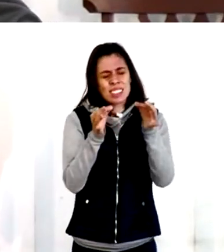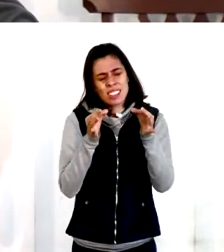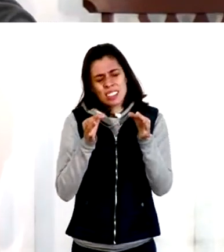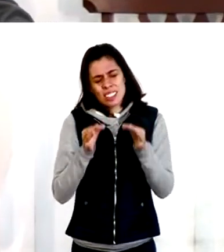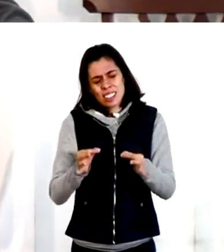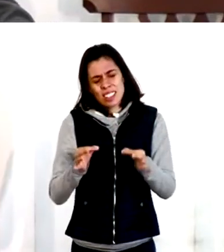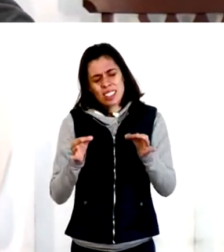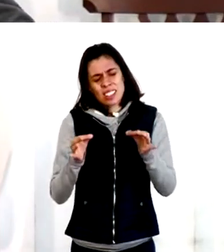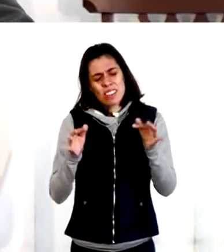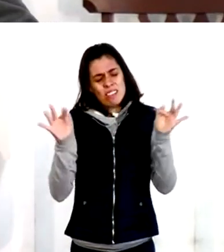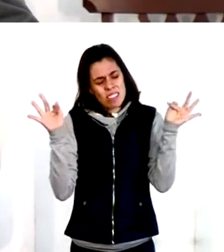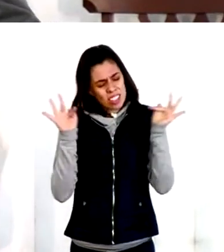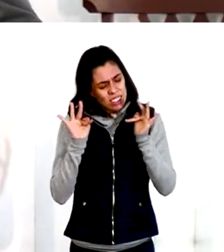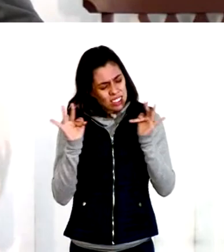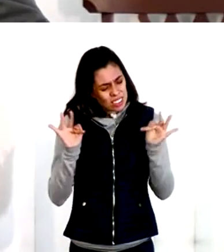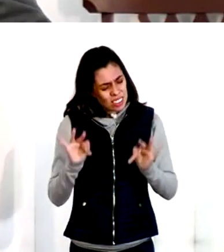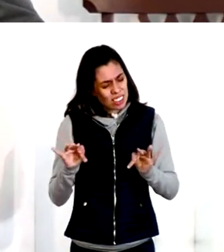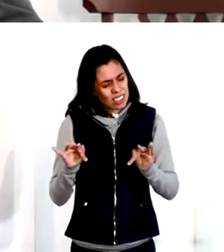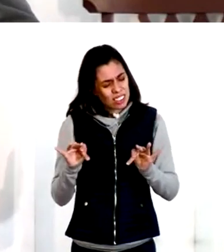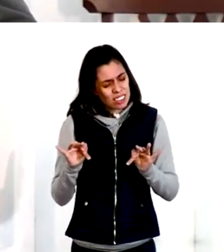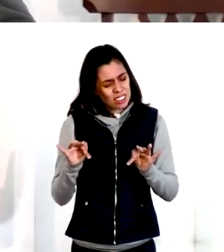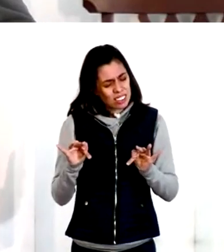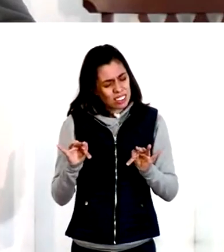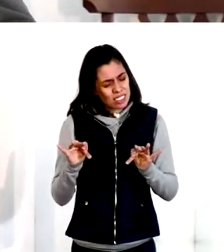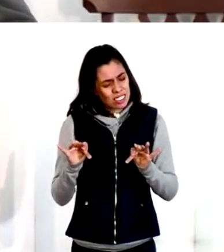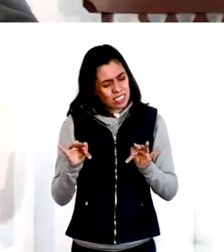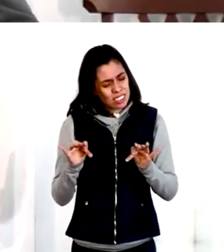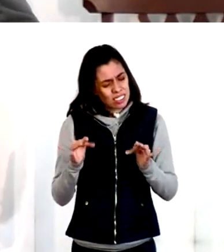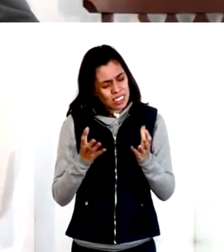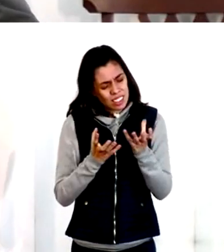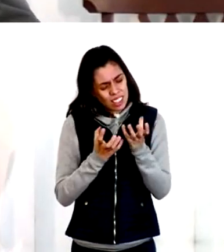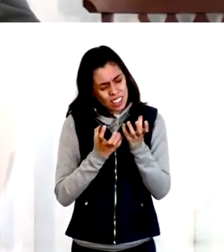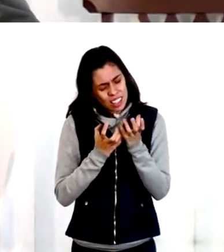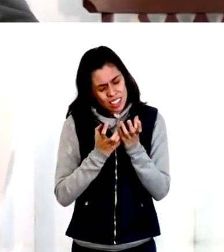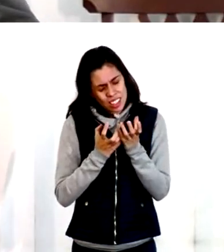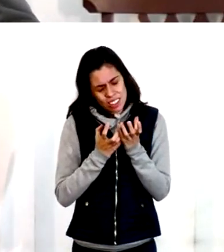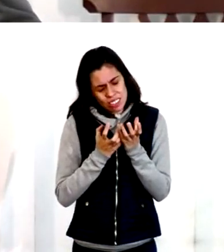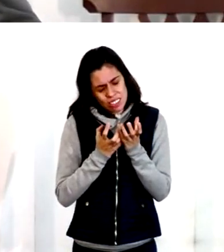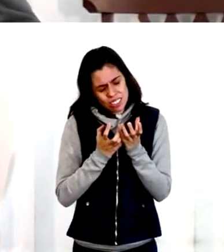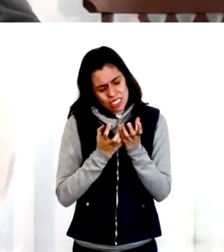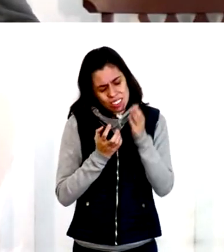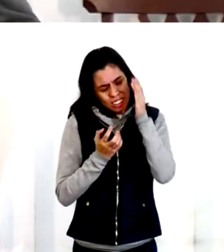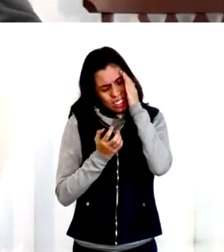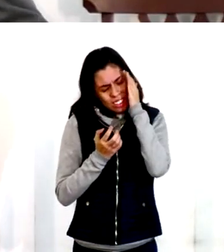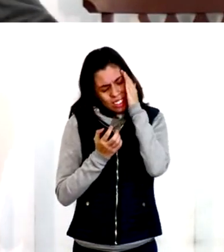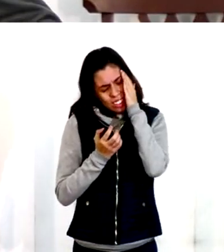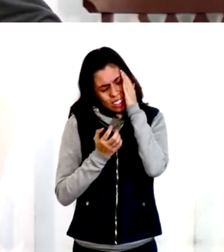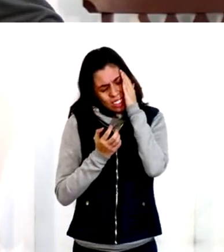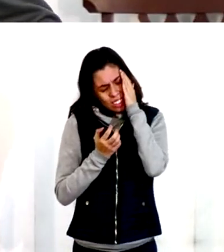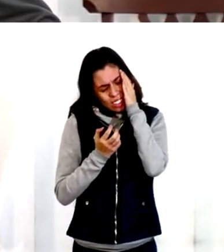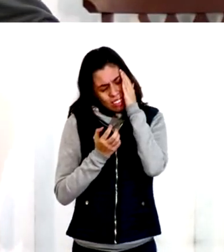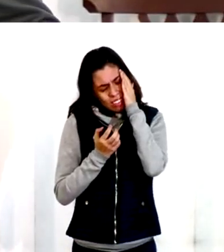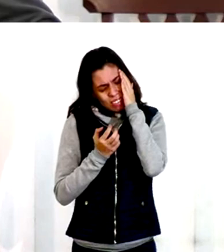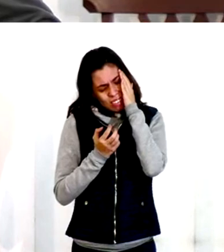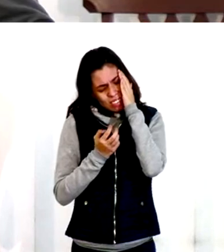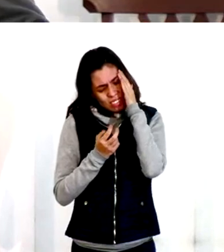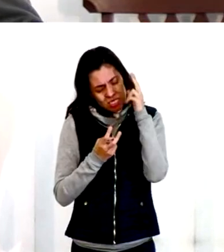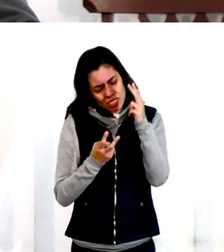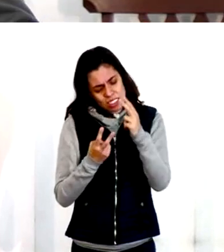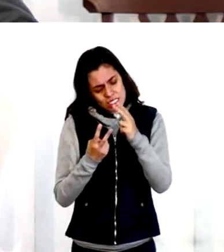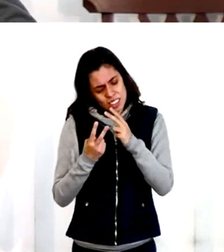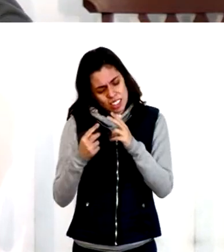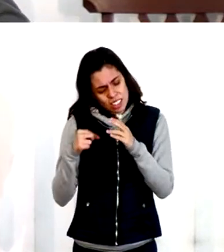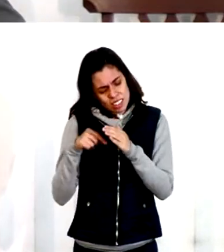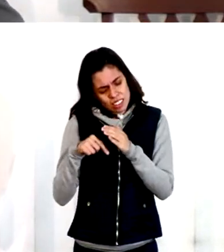tipo de alegria da salvação, que nos faça identificar onde estão os nossos pecados, onde estão os dolos que